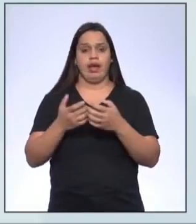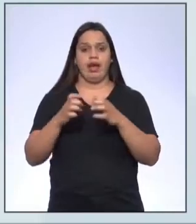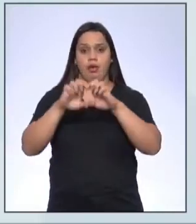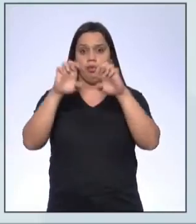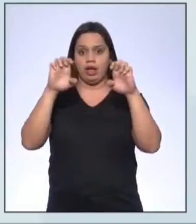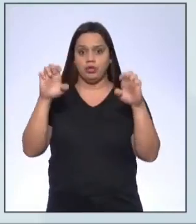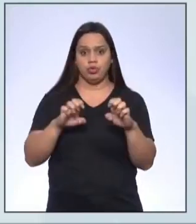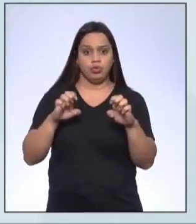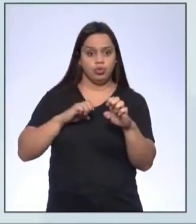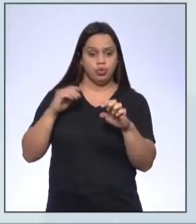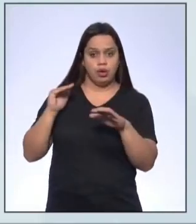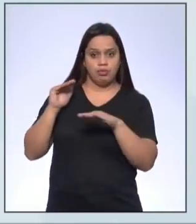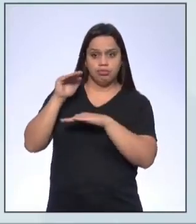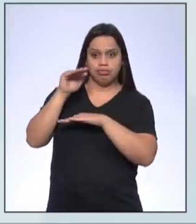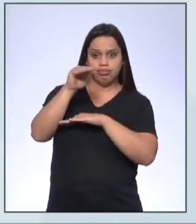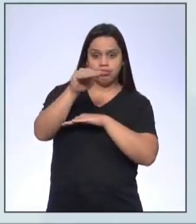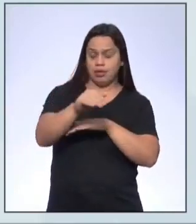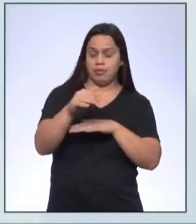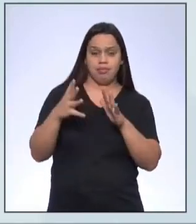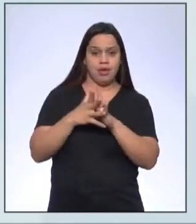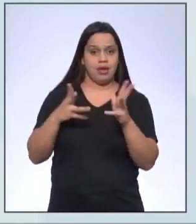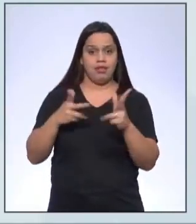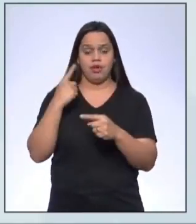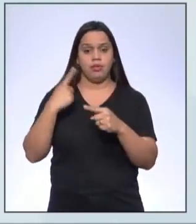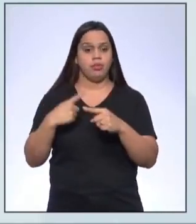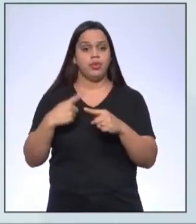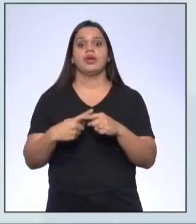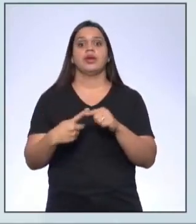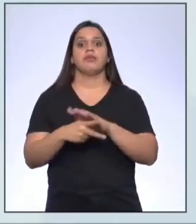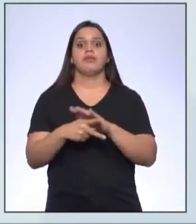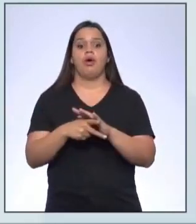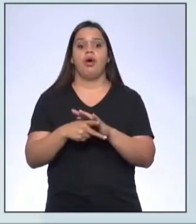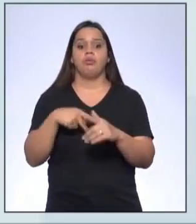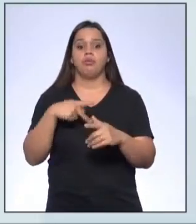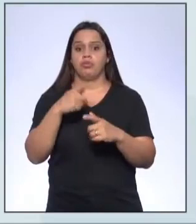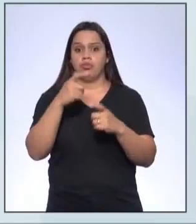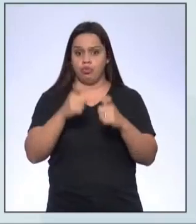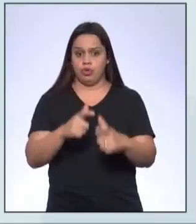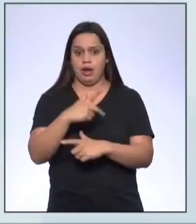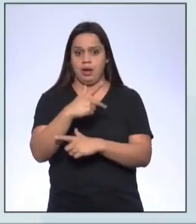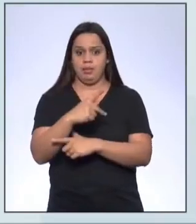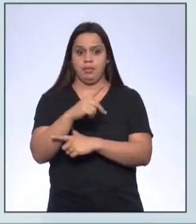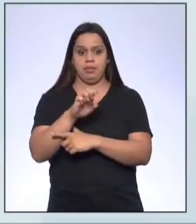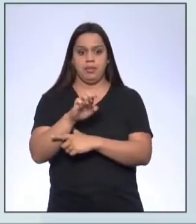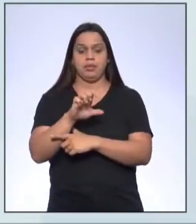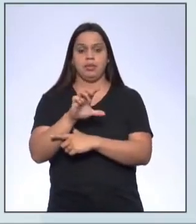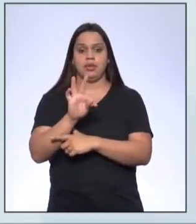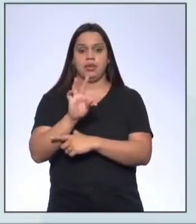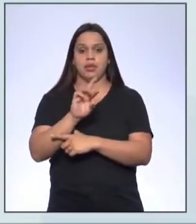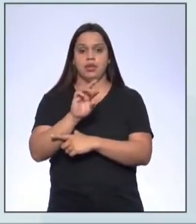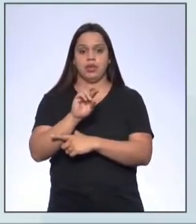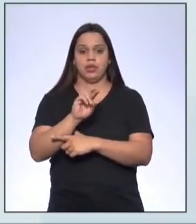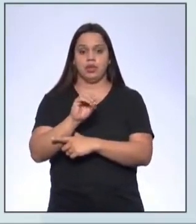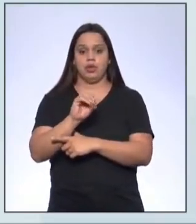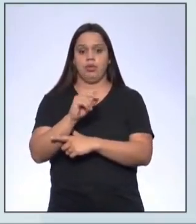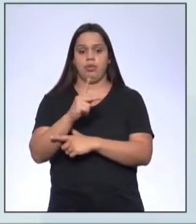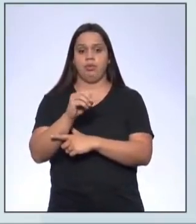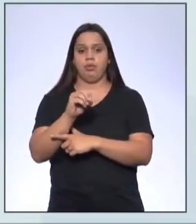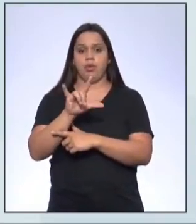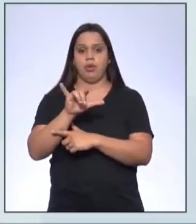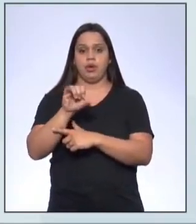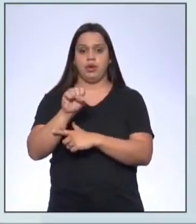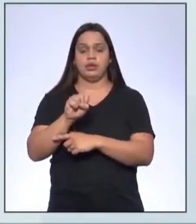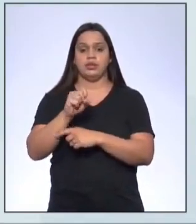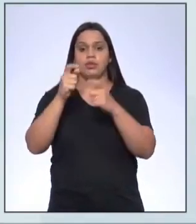áreas planáuticas de Petrópolis, né, porque Petrópolis fica na serra, né, então você vê que é uma engenharia, né, pensando-se